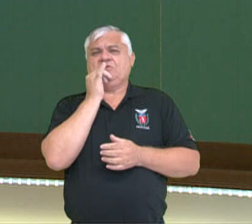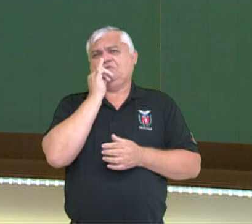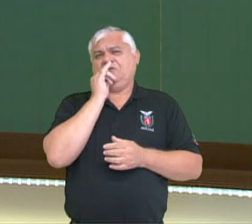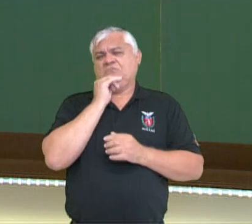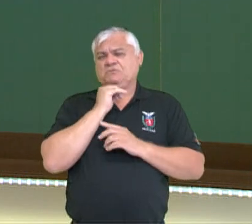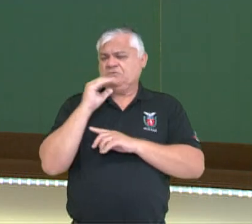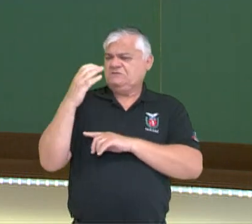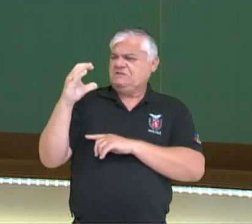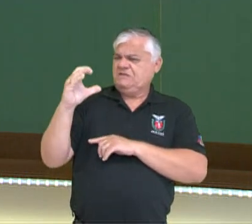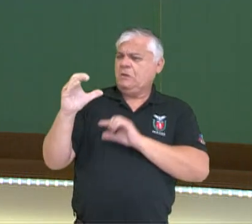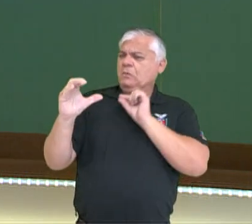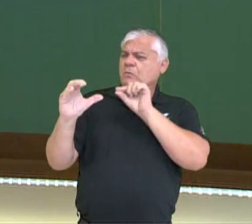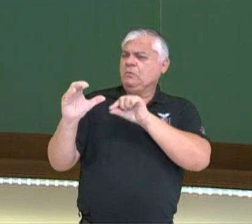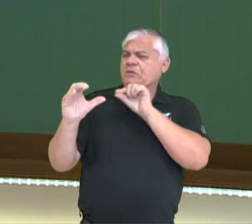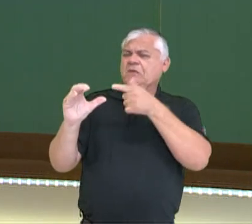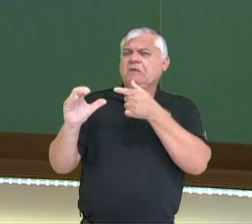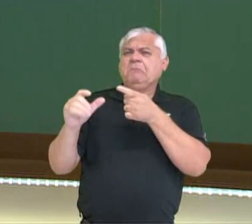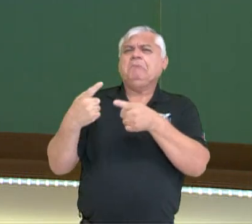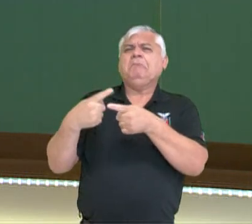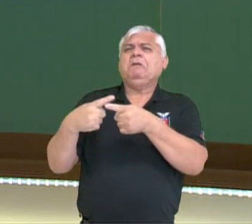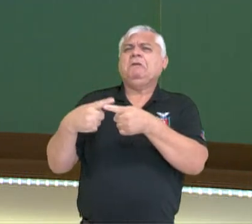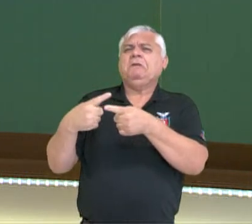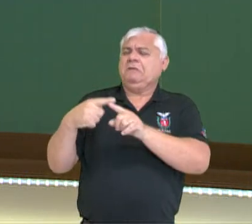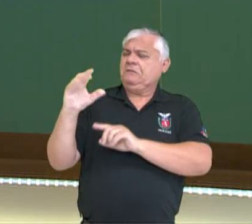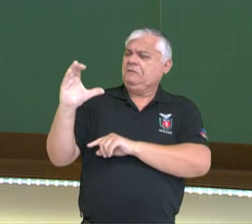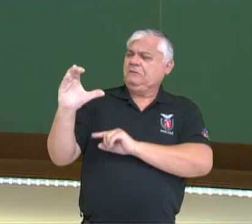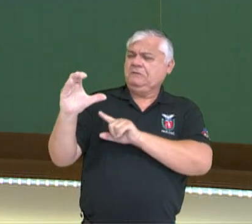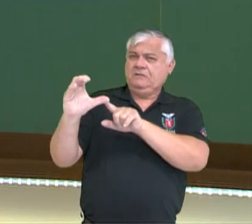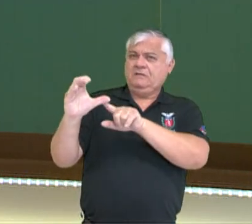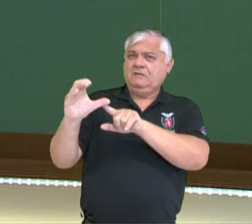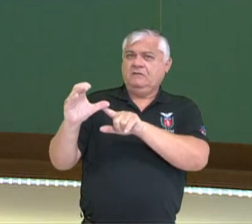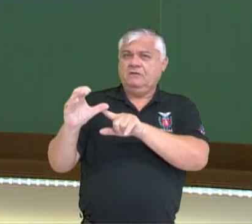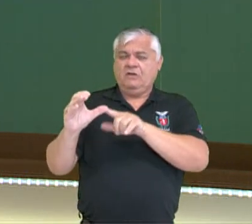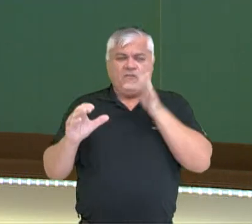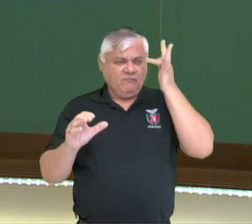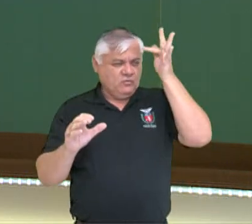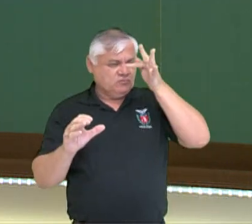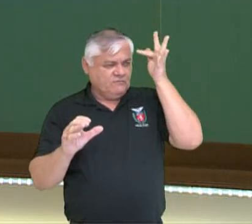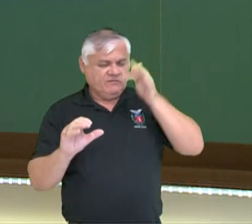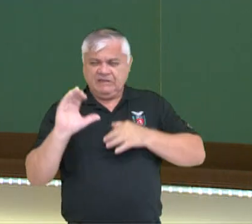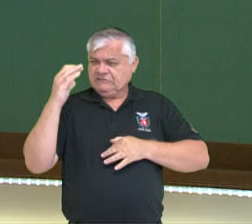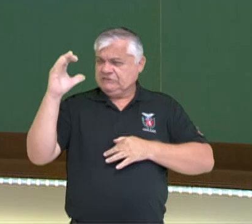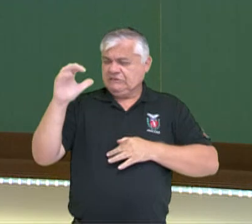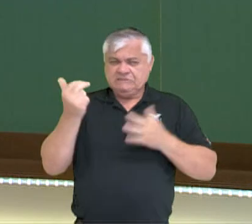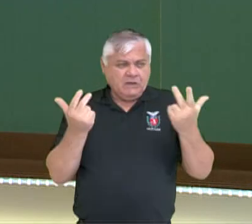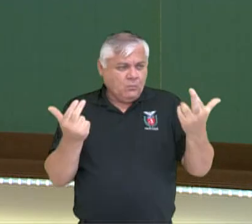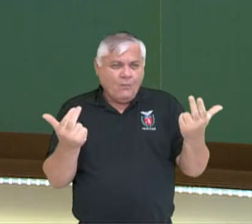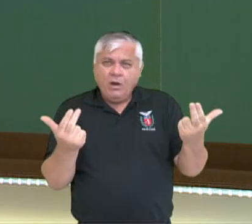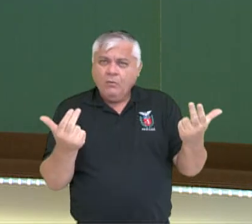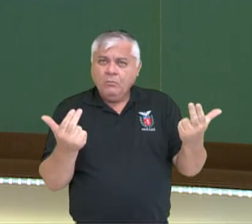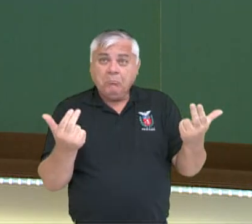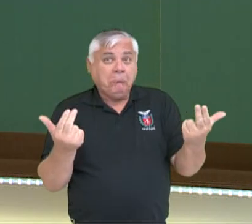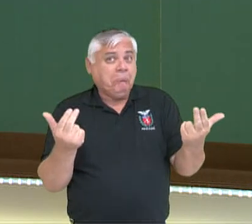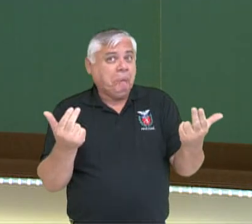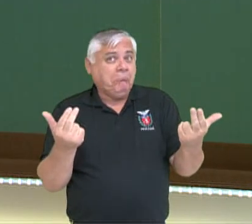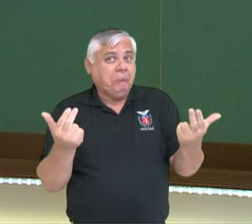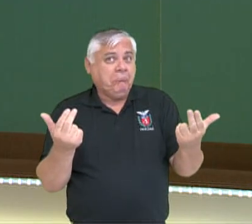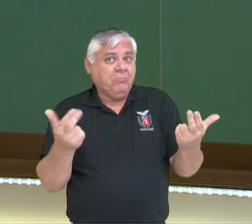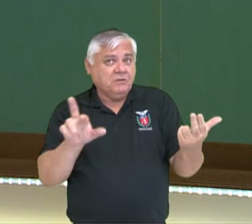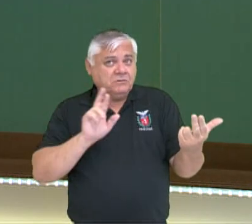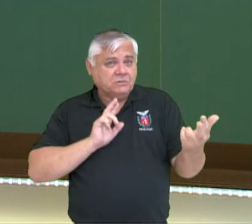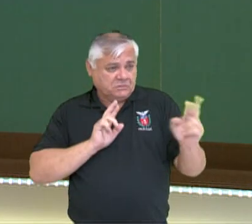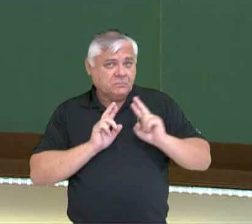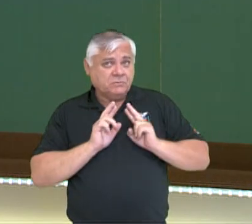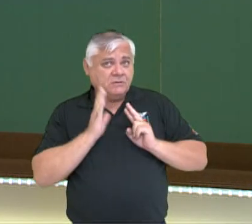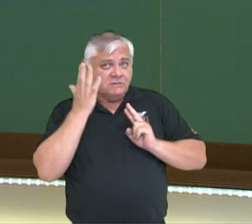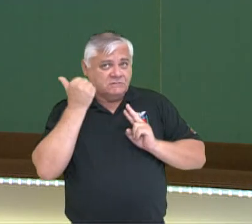é ciência? Para que serve a ciência? Filosofia e ciência são a mesma coisa? Você saberia me